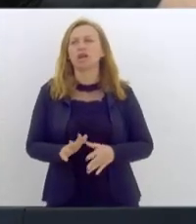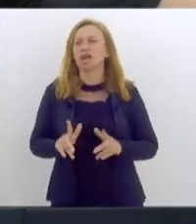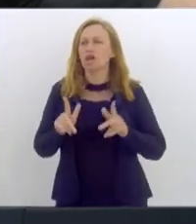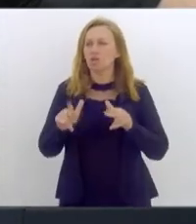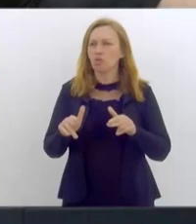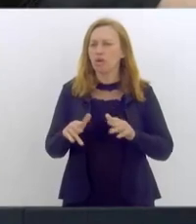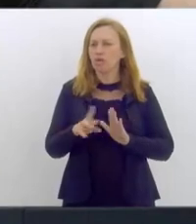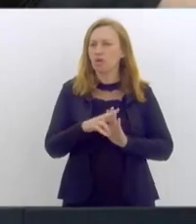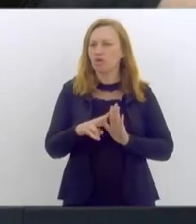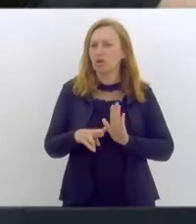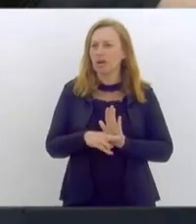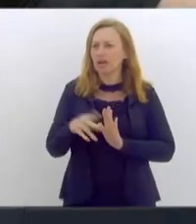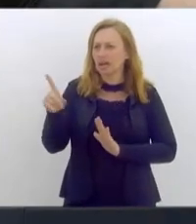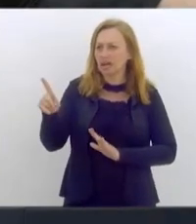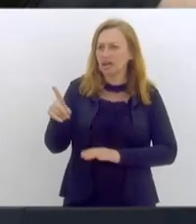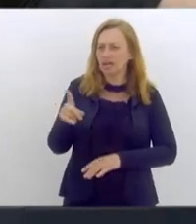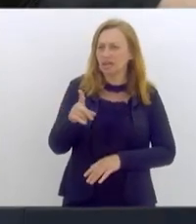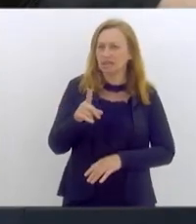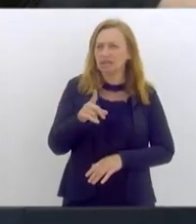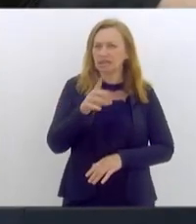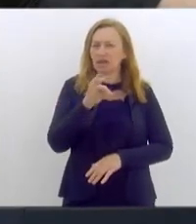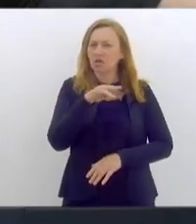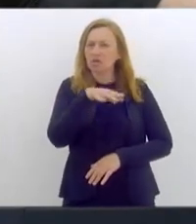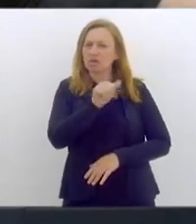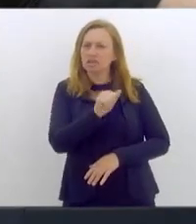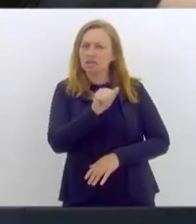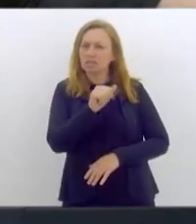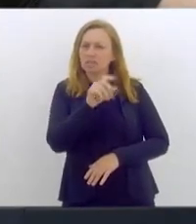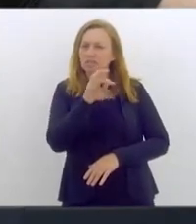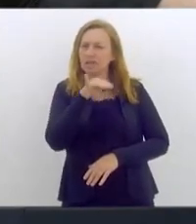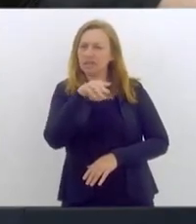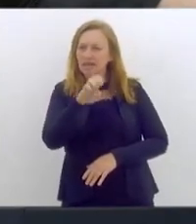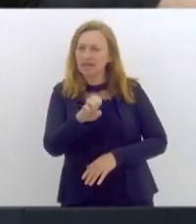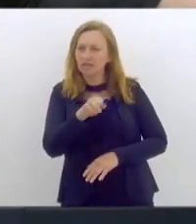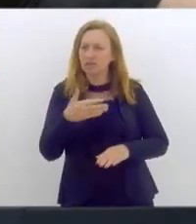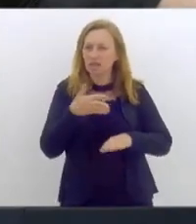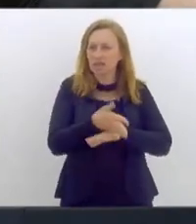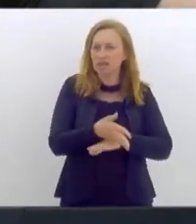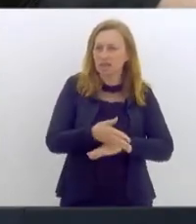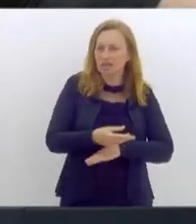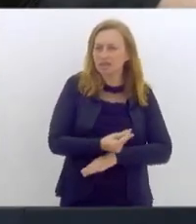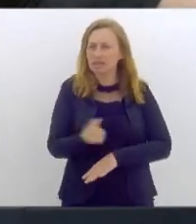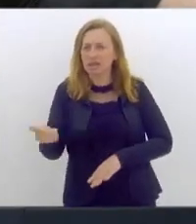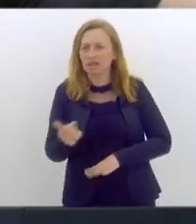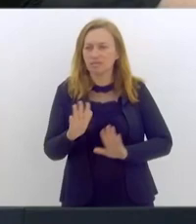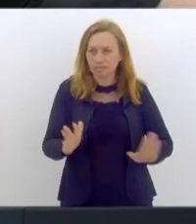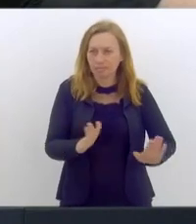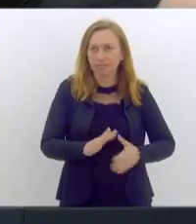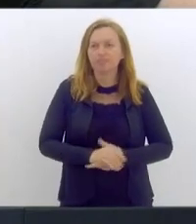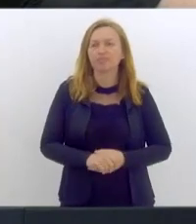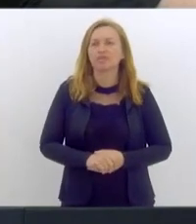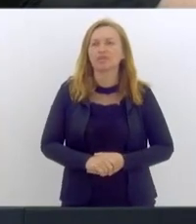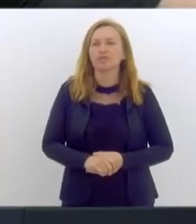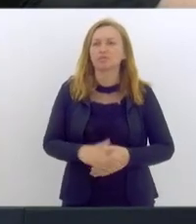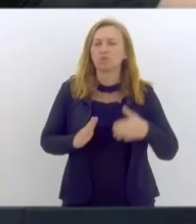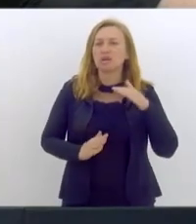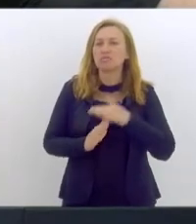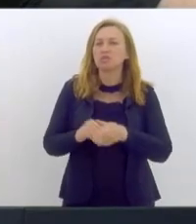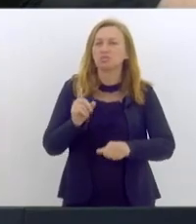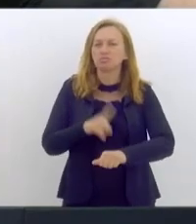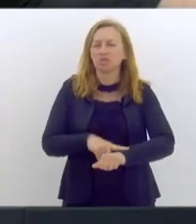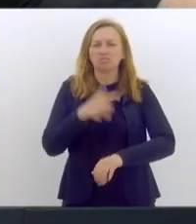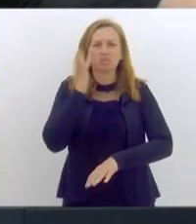Pepsi da contabilidade primeiro que entra primeiro que sai eu não sei se vale a pena operacionalmente estabelecer um limite de tempo